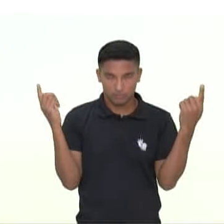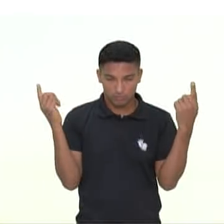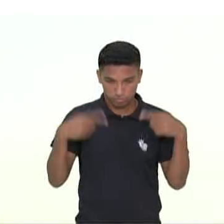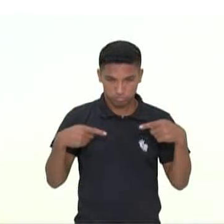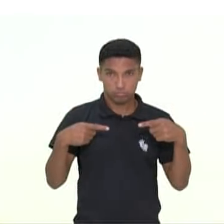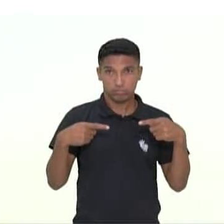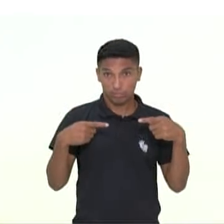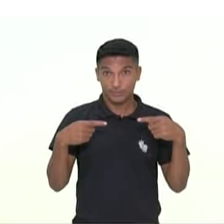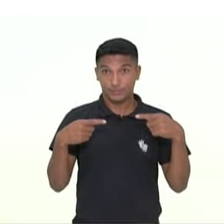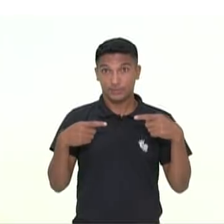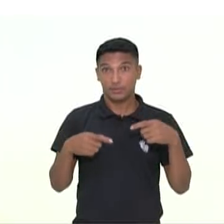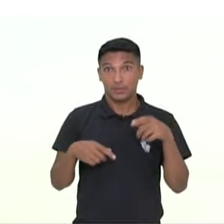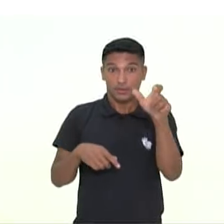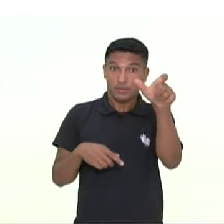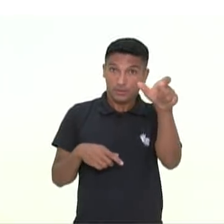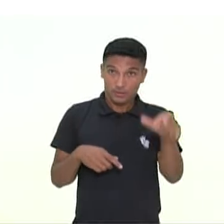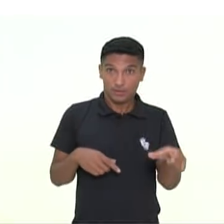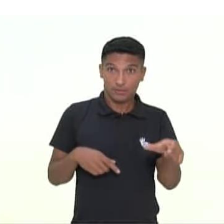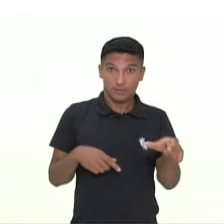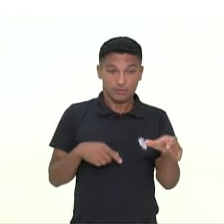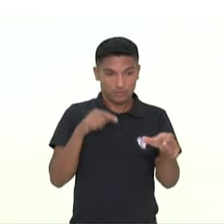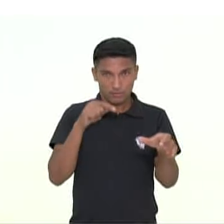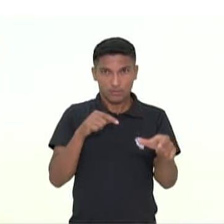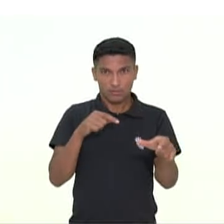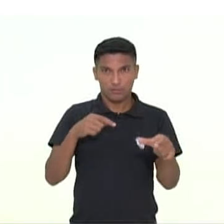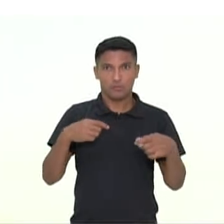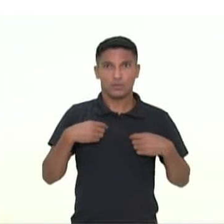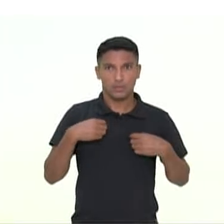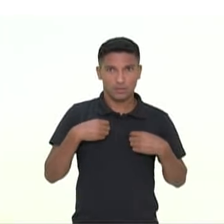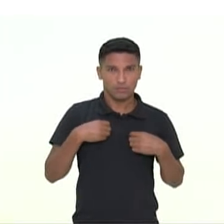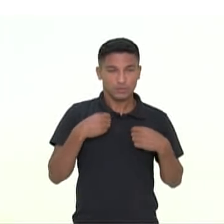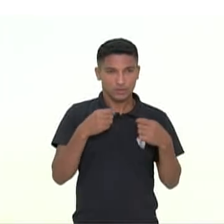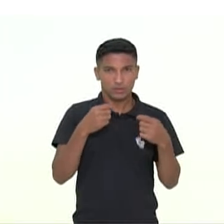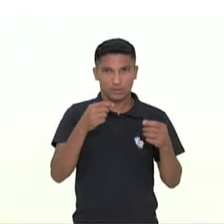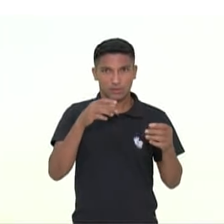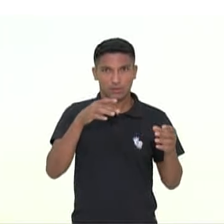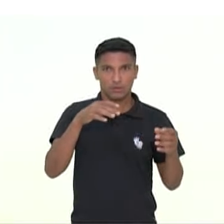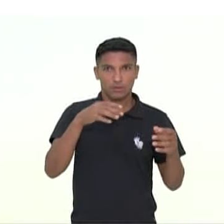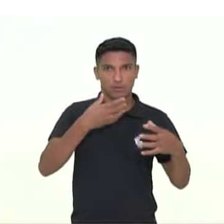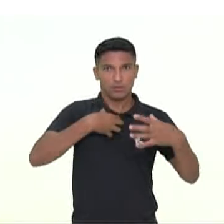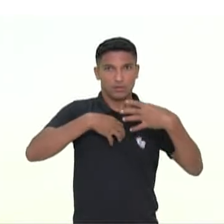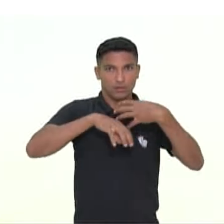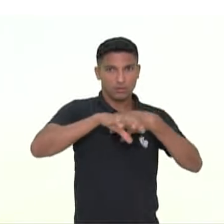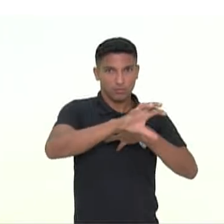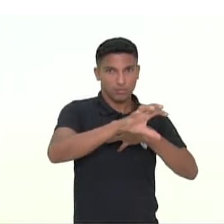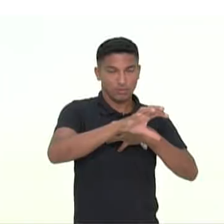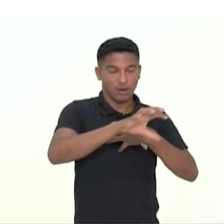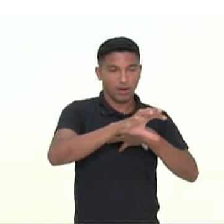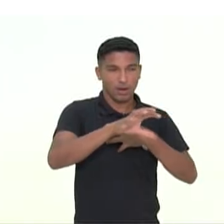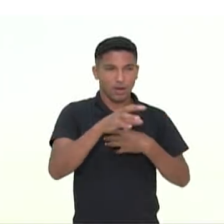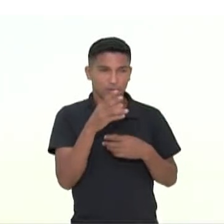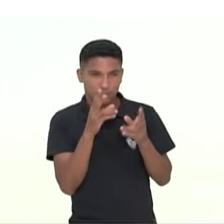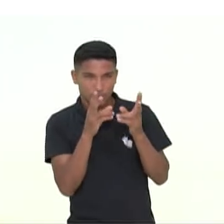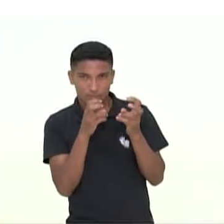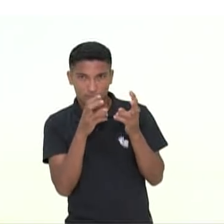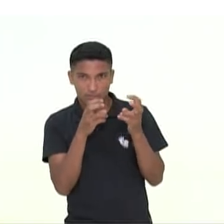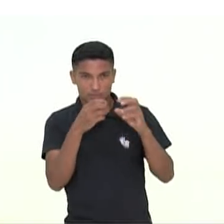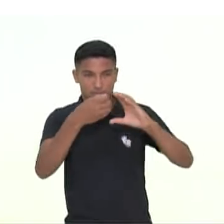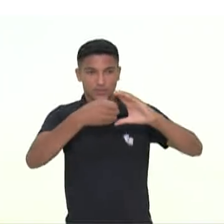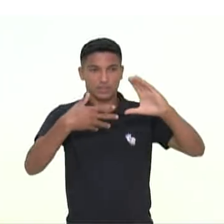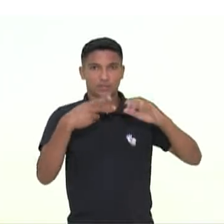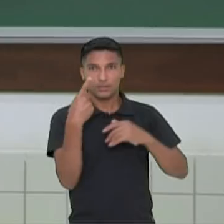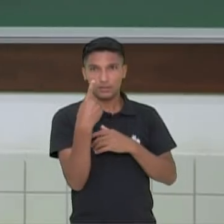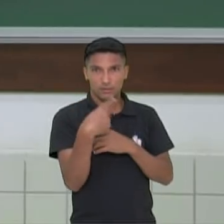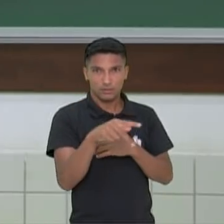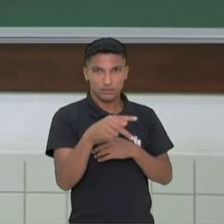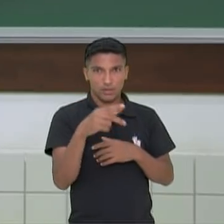com ele, para em seguida, como um só conjunto, dominá-lo. Então eu tenho que entrar em harmonia